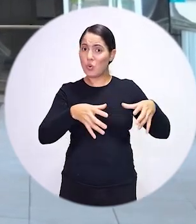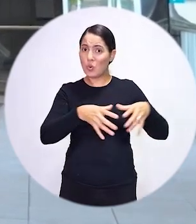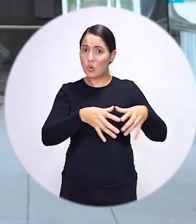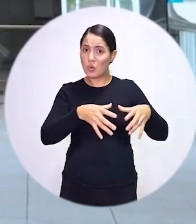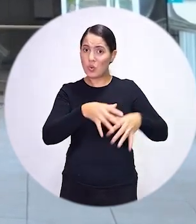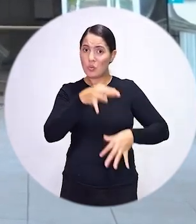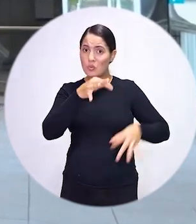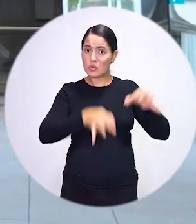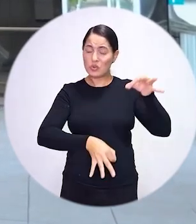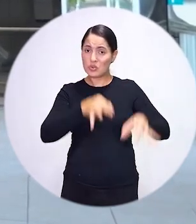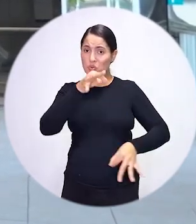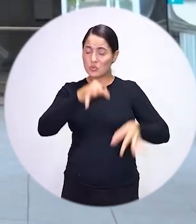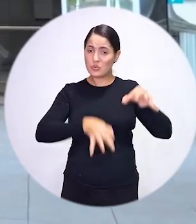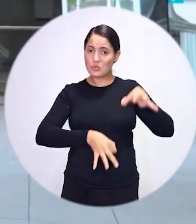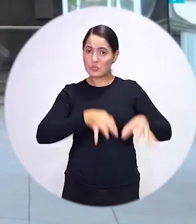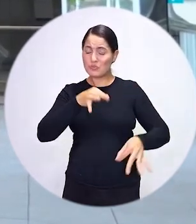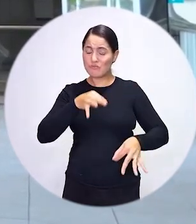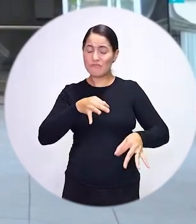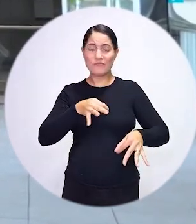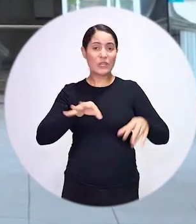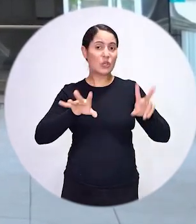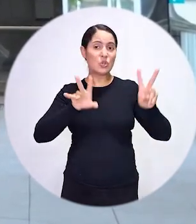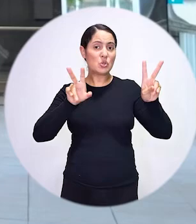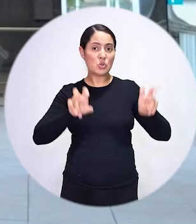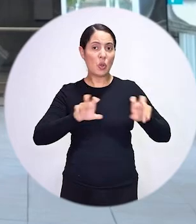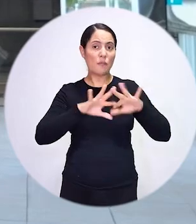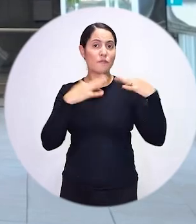decisões dentro de uma Câmara cuja competência